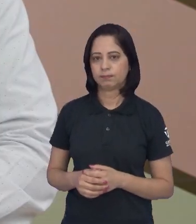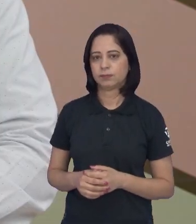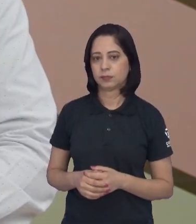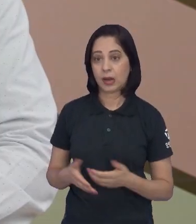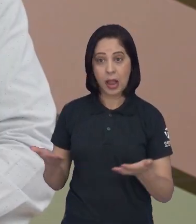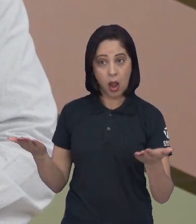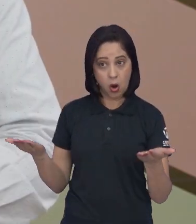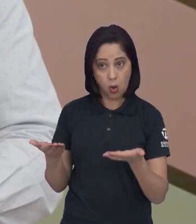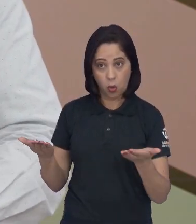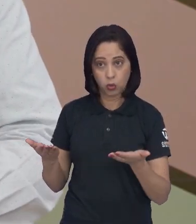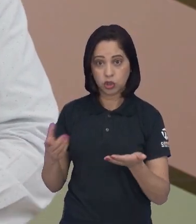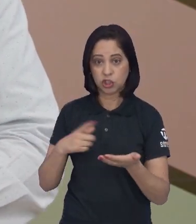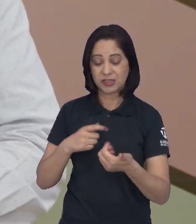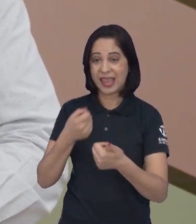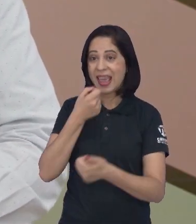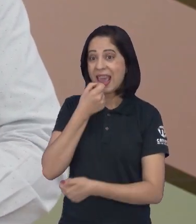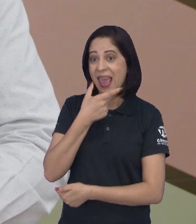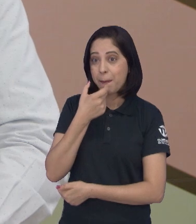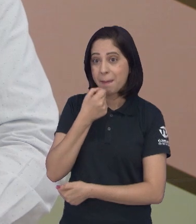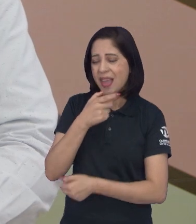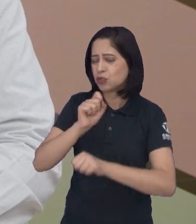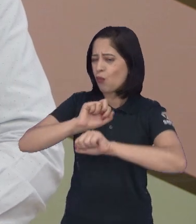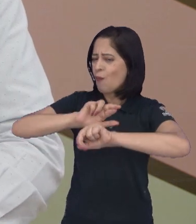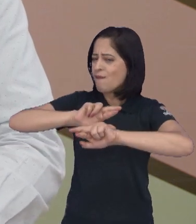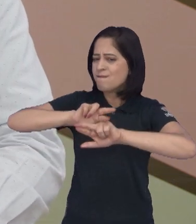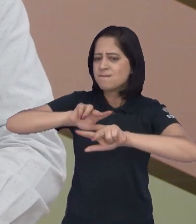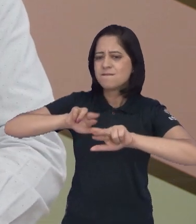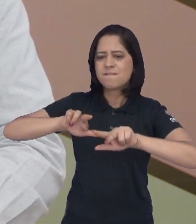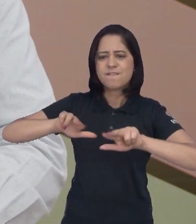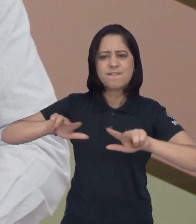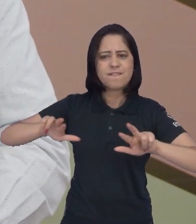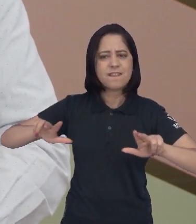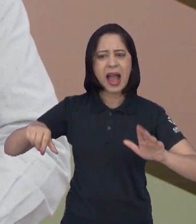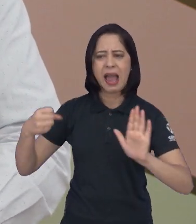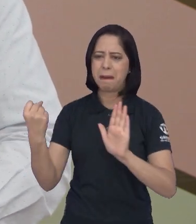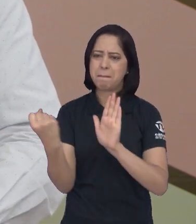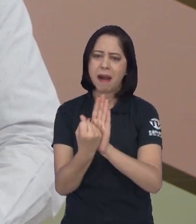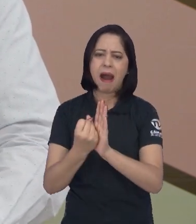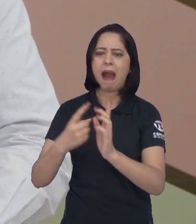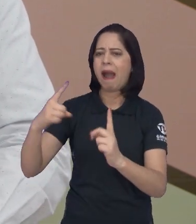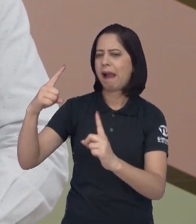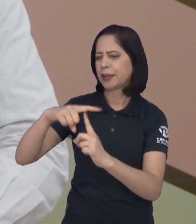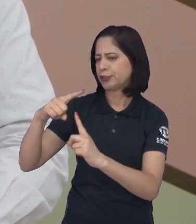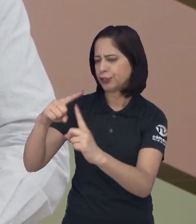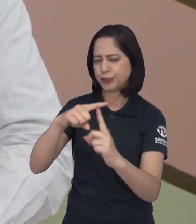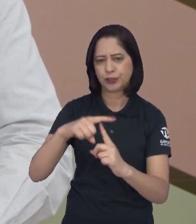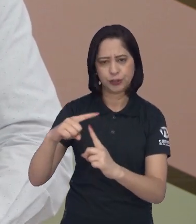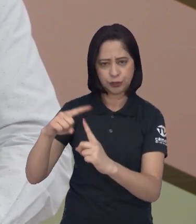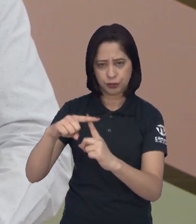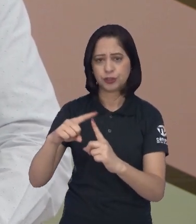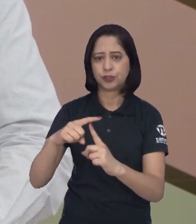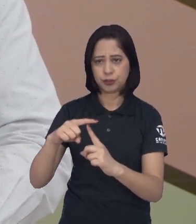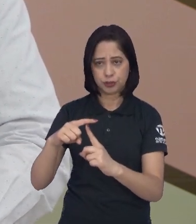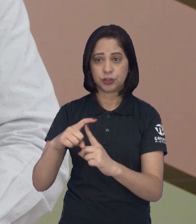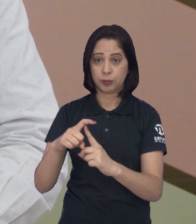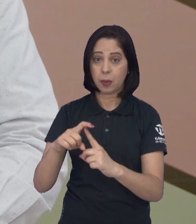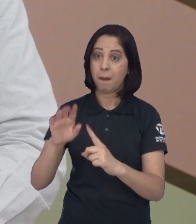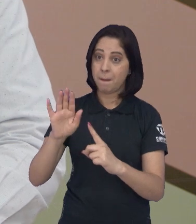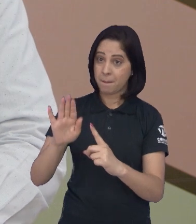está assim fantasticamente desenvolvido e muito bem de fácil tolerância pelo organismo Mas isso não